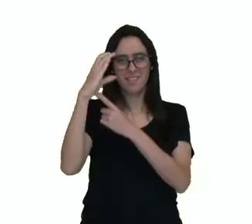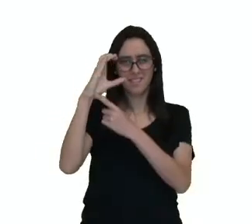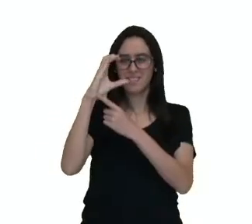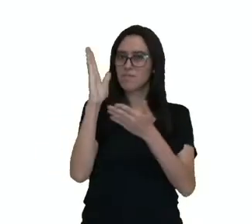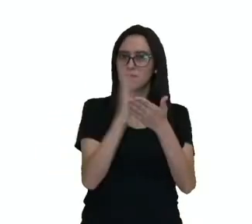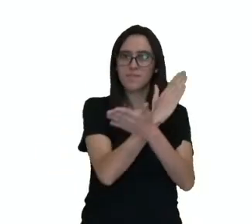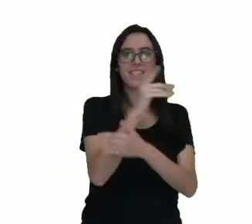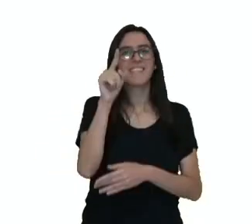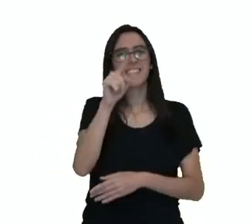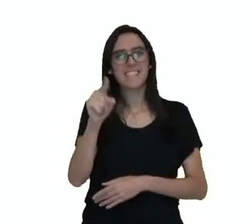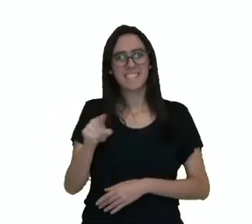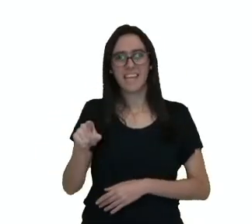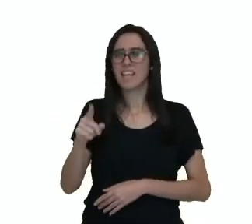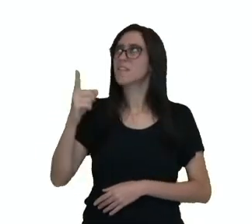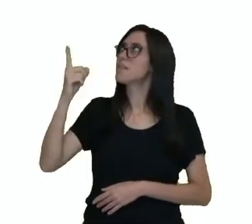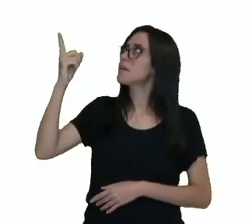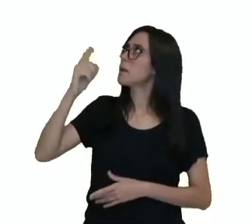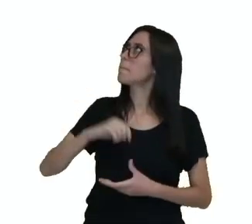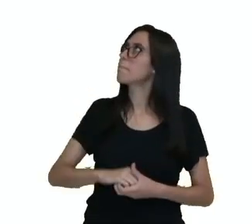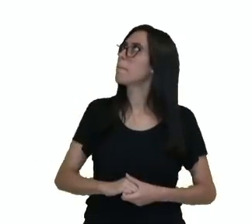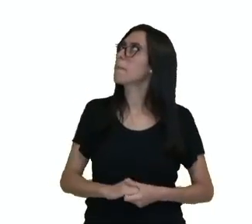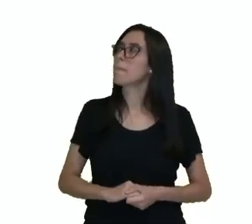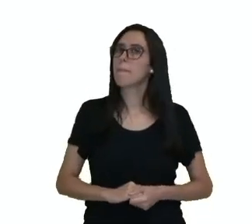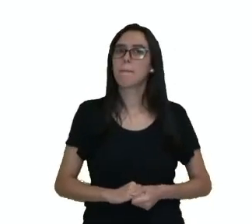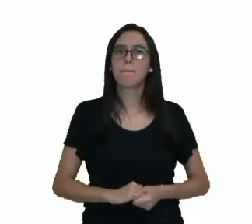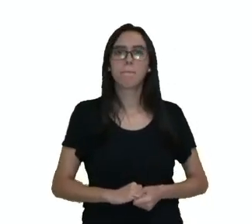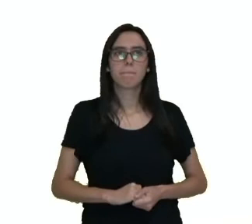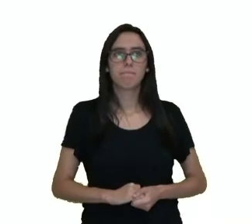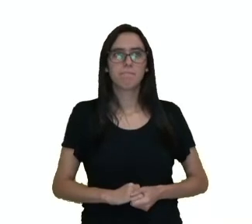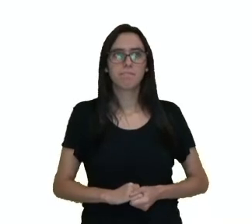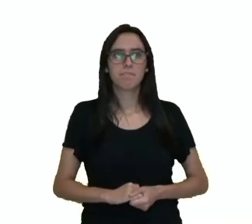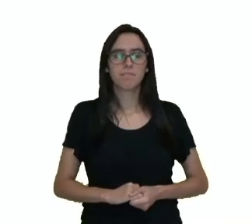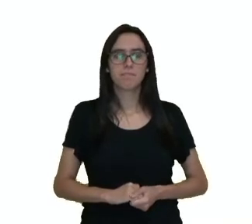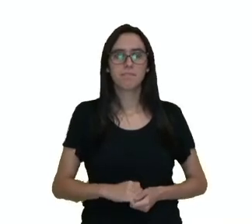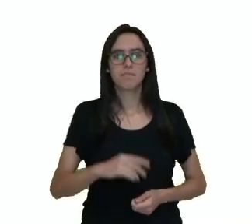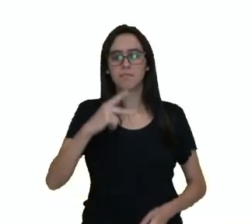também pelo Z. Açúcar, tá? Pontuação,